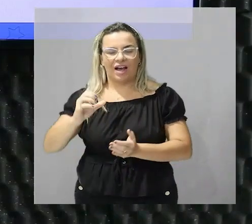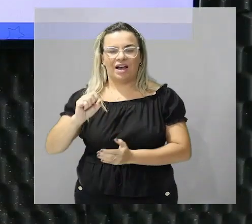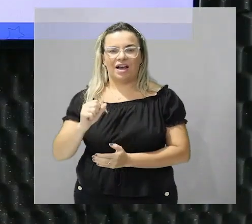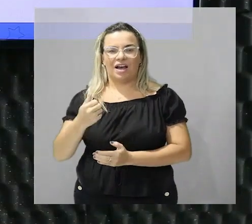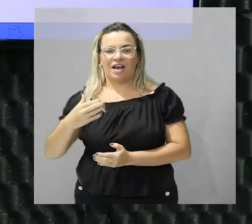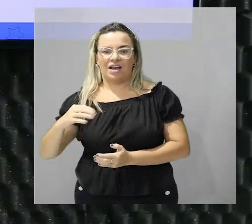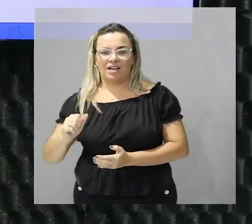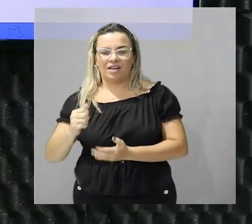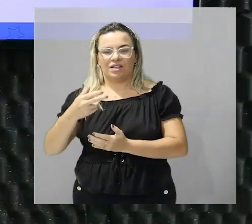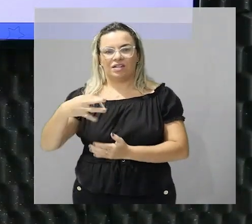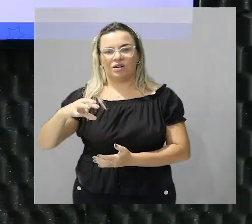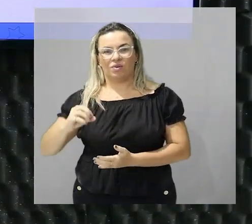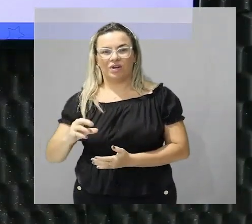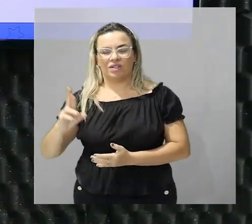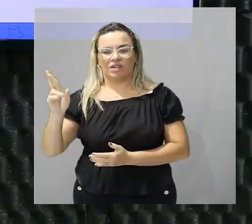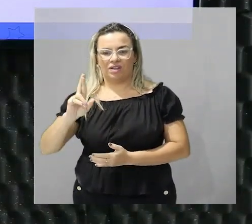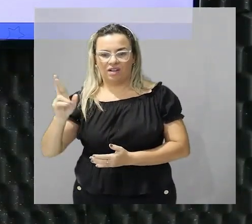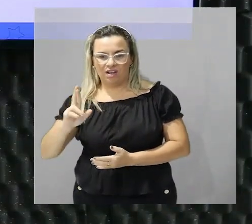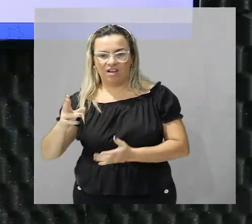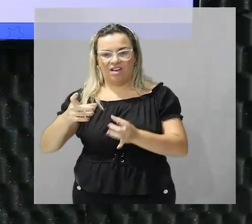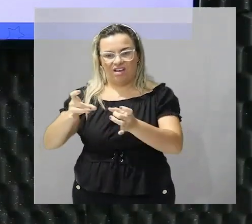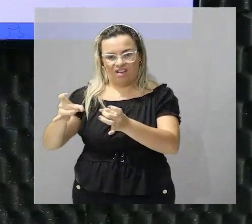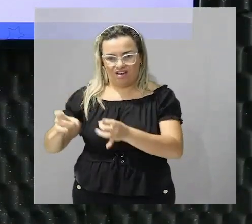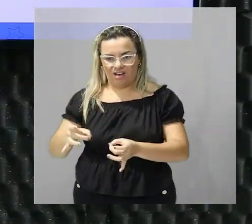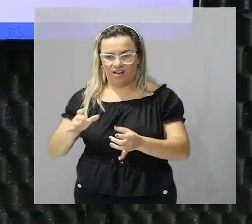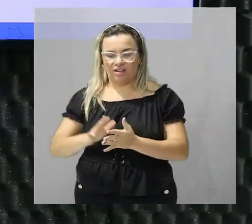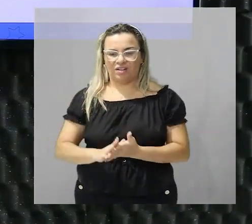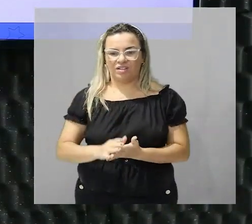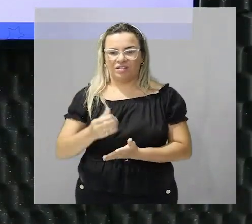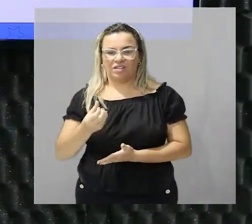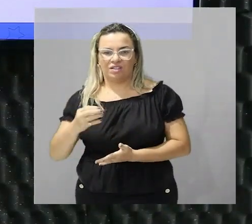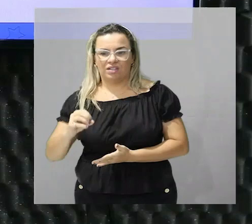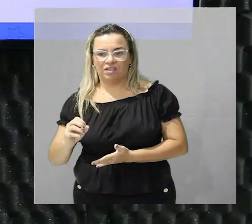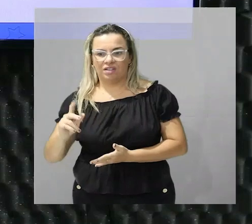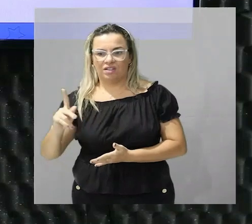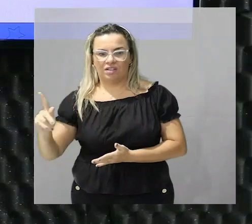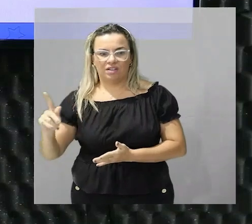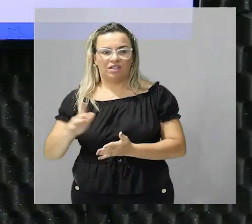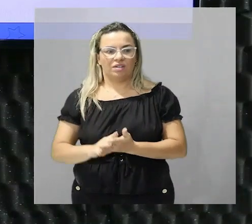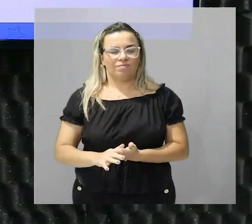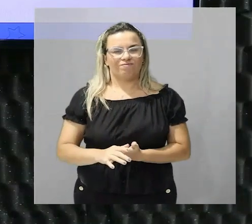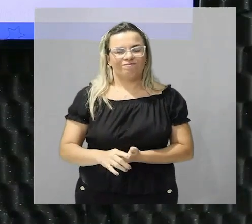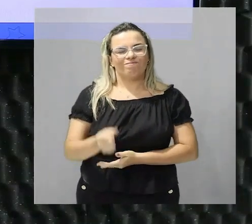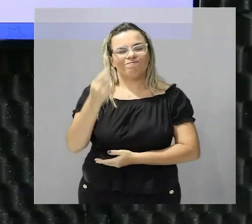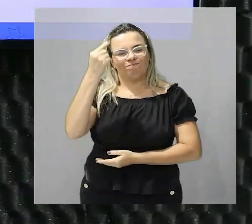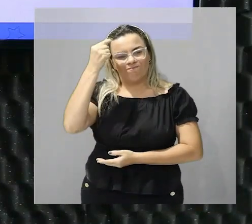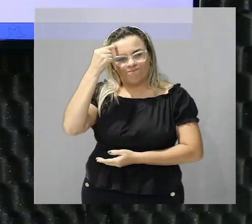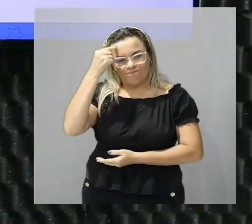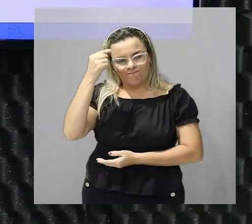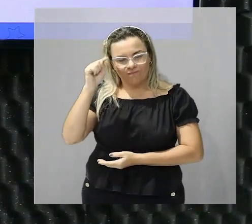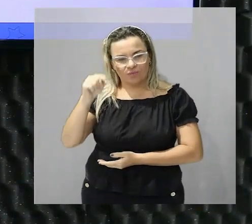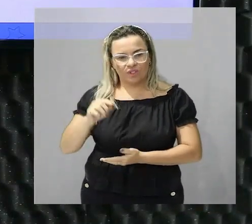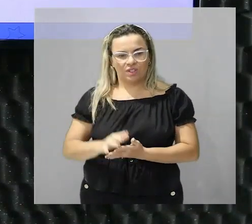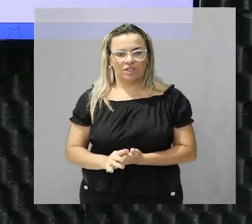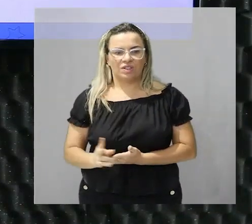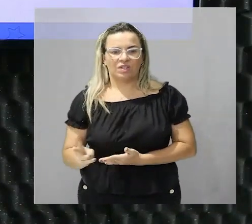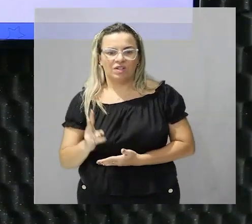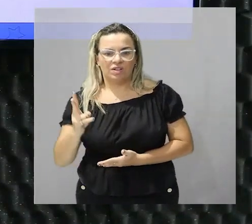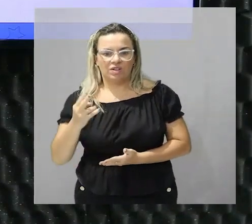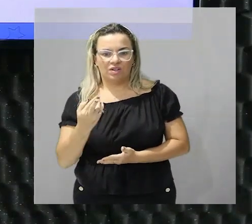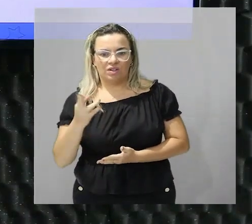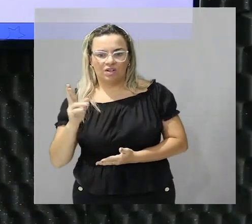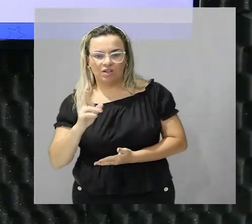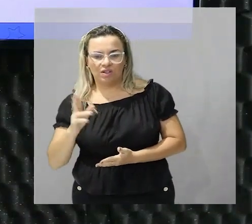valores, um produtor pode, em certo ano, determinar uma relação do lucro